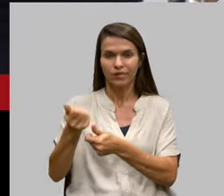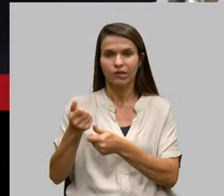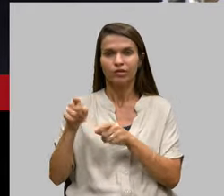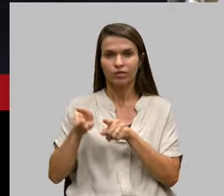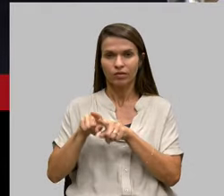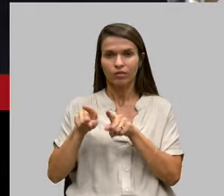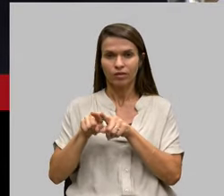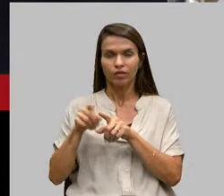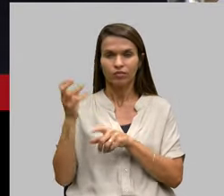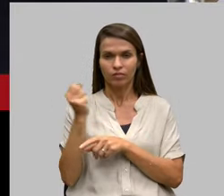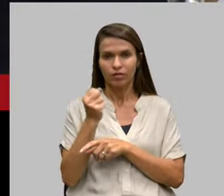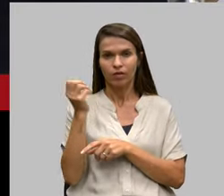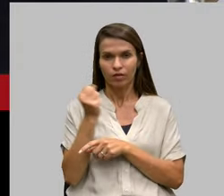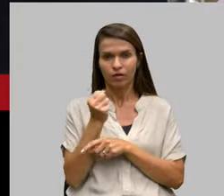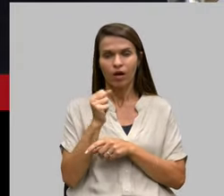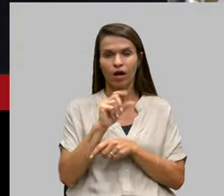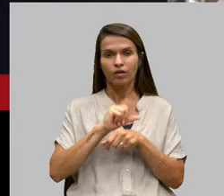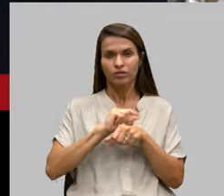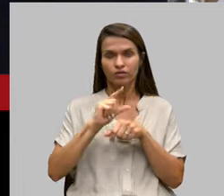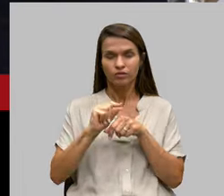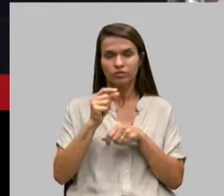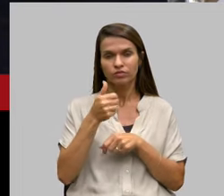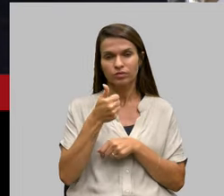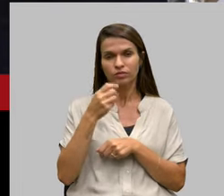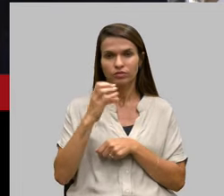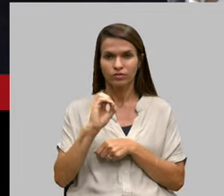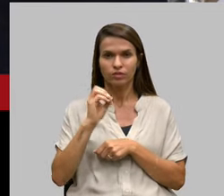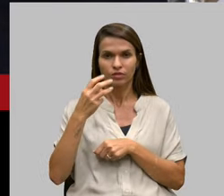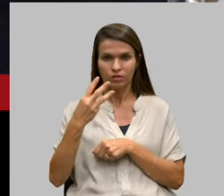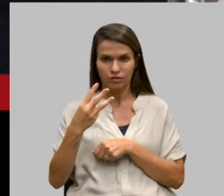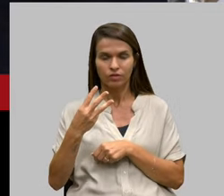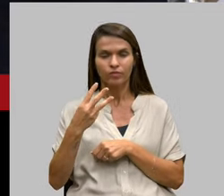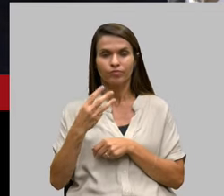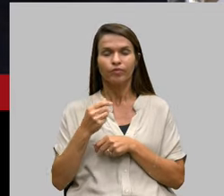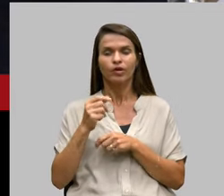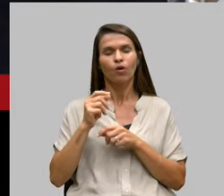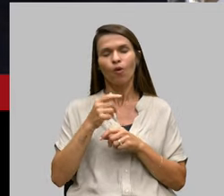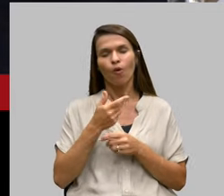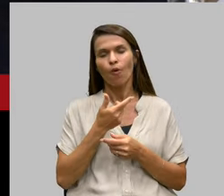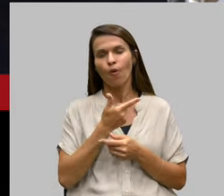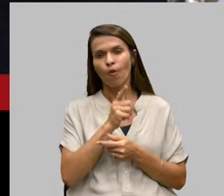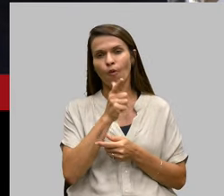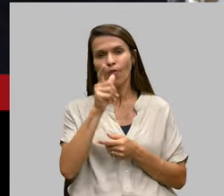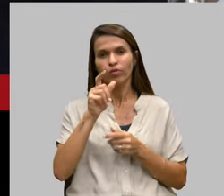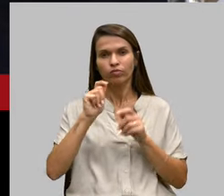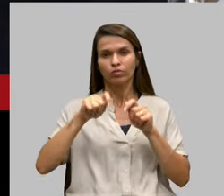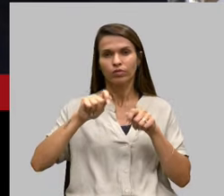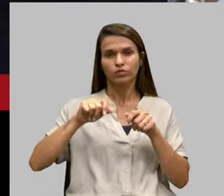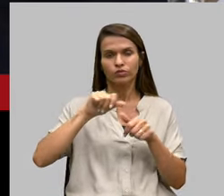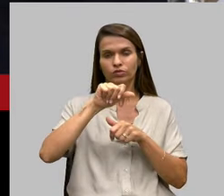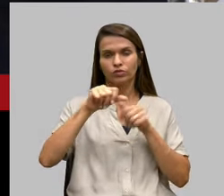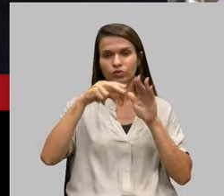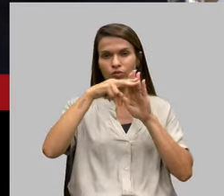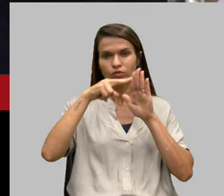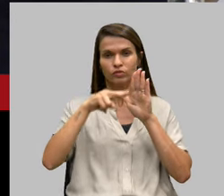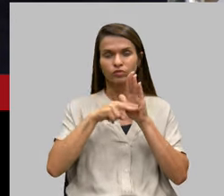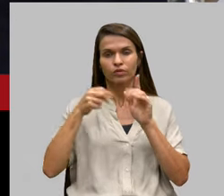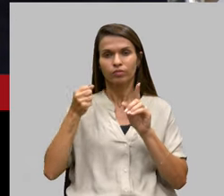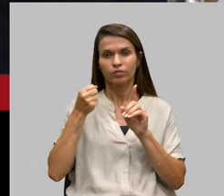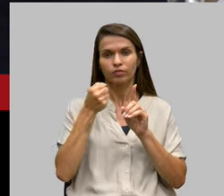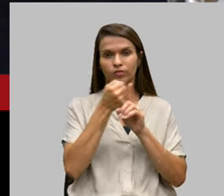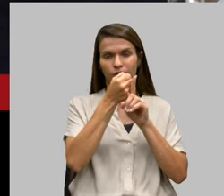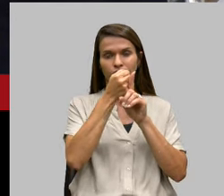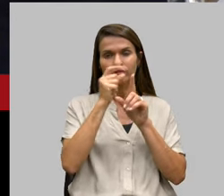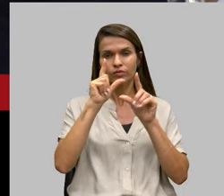emenda 103 e outras tantas possibilidades ou alterações normativas que impactaram na